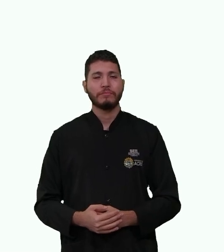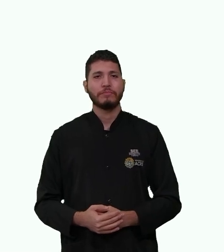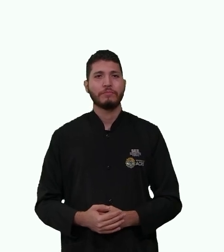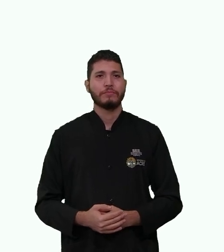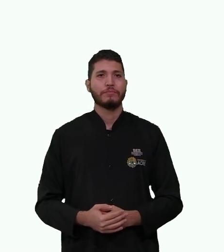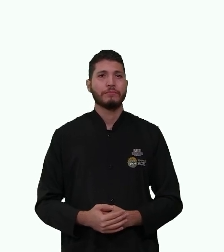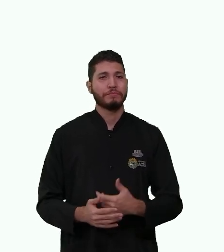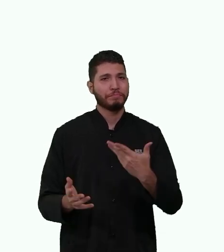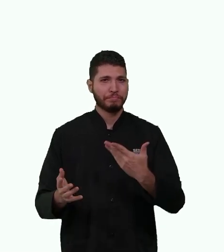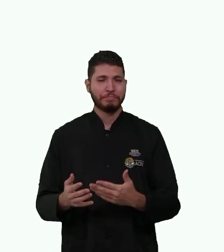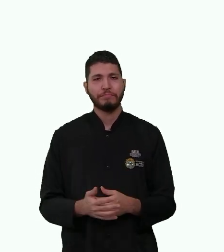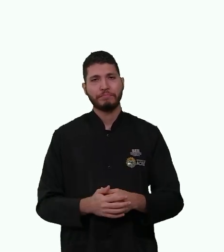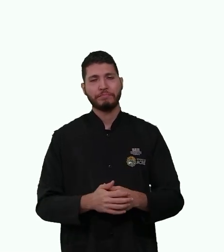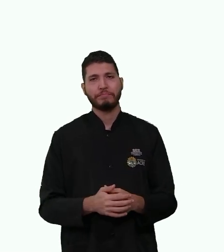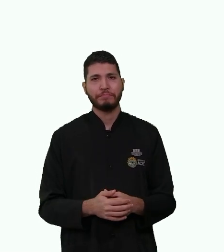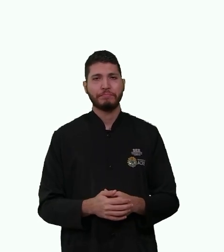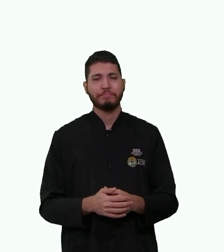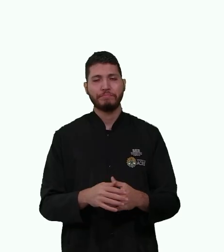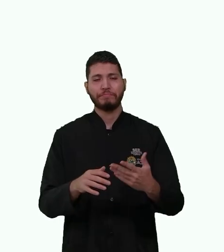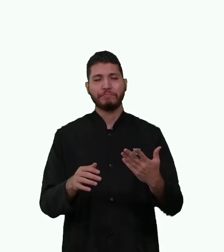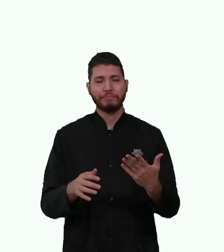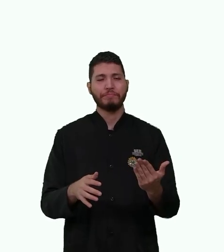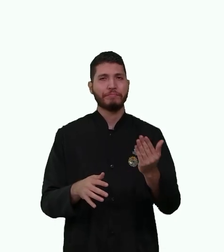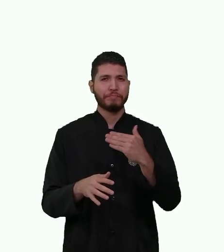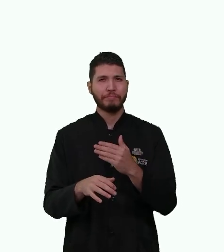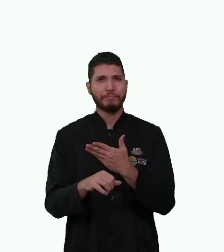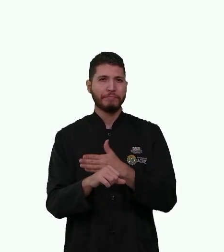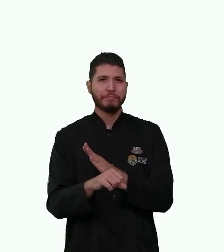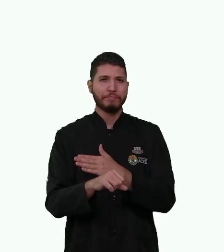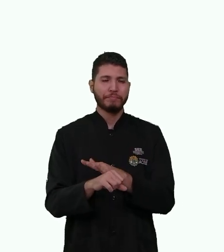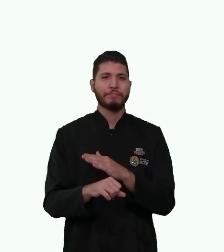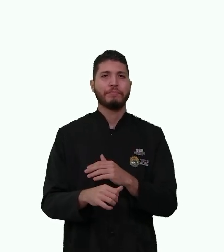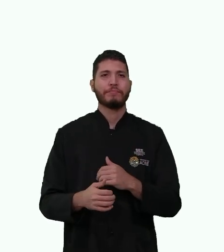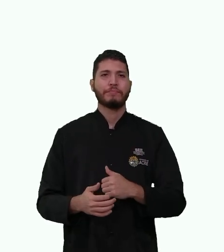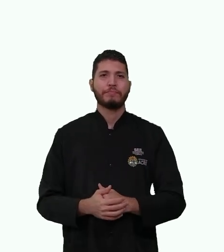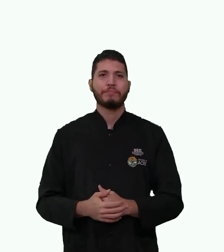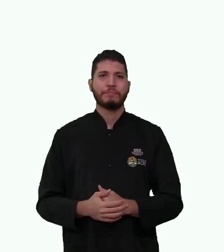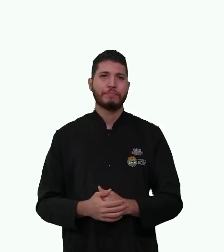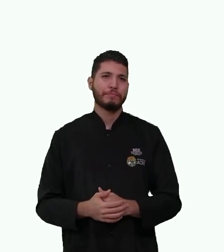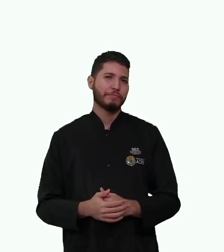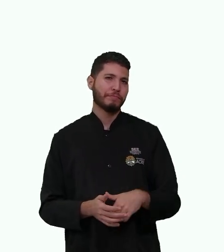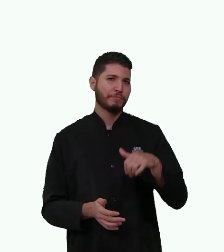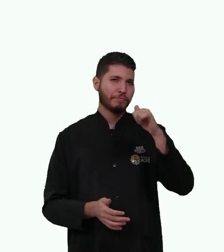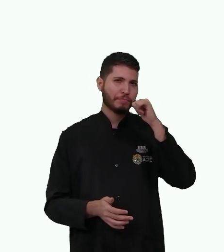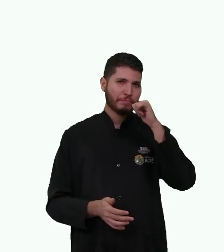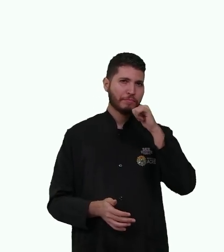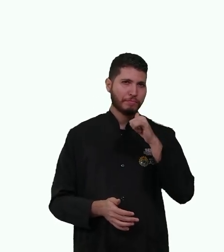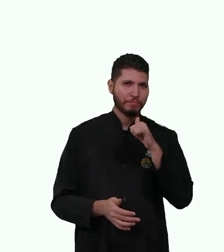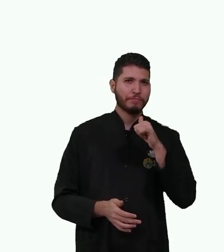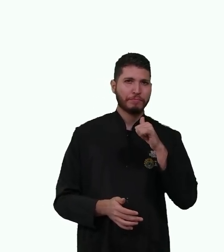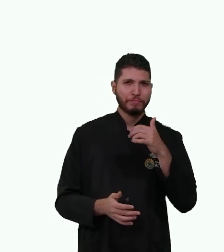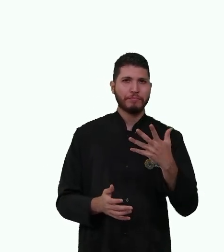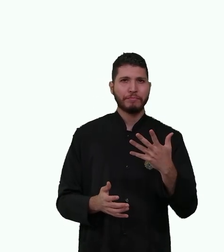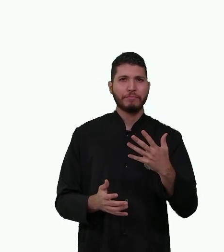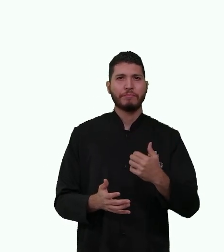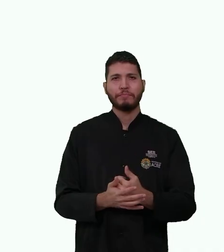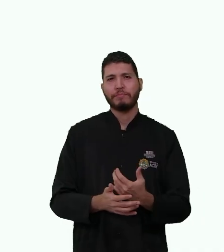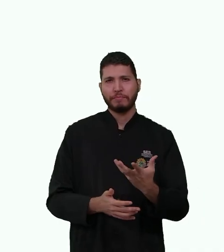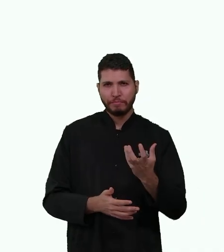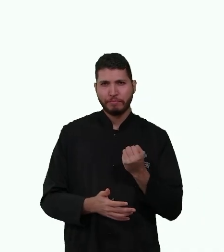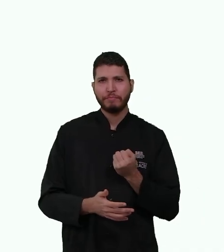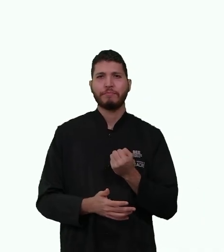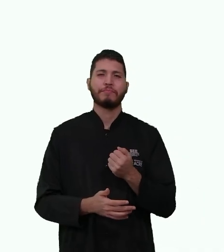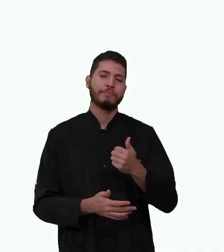brincar um pouquinho aqui e ver como que isso se apresenta, tá bom? O exemplo diz assim, ó, uma senhora recebe uma pensão